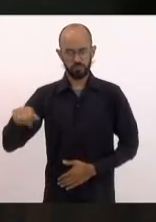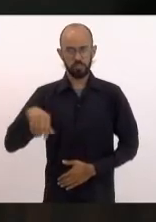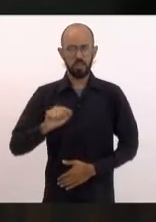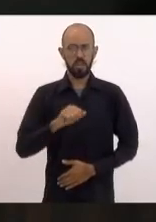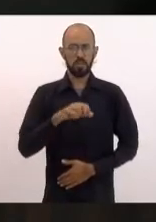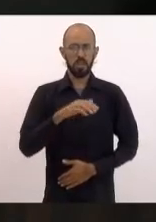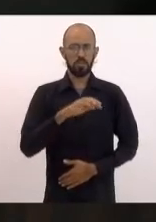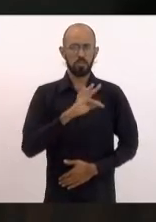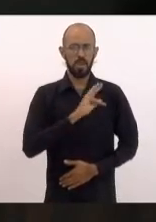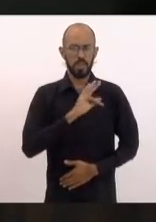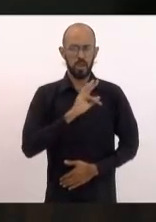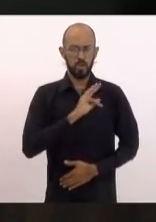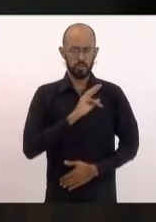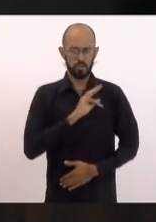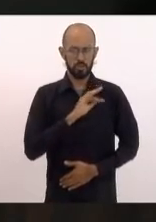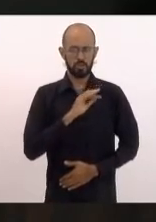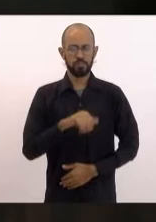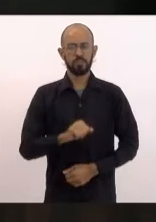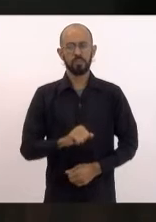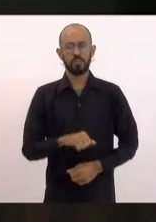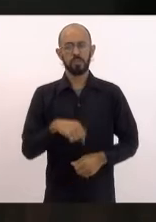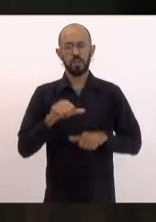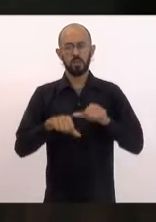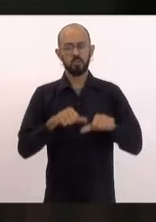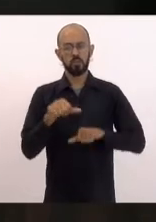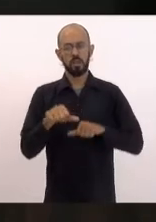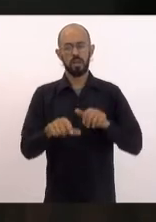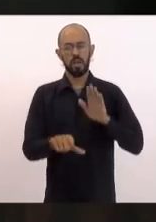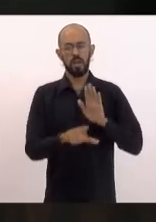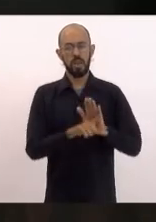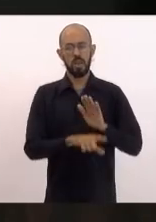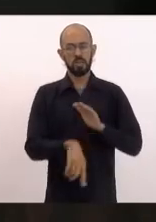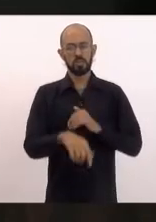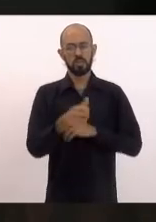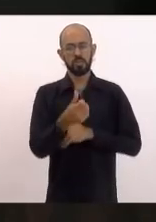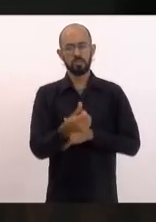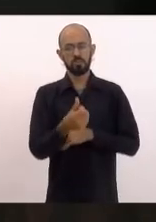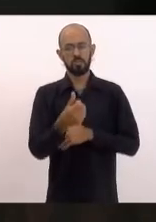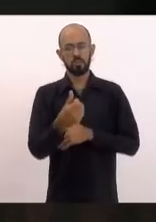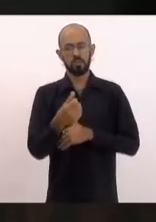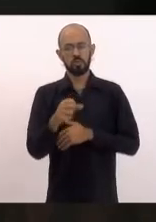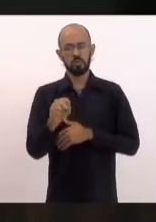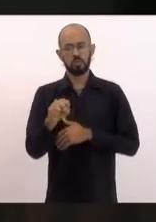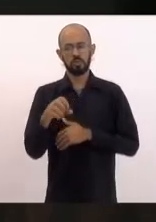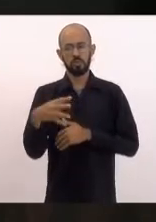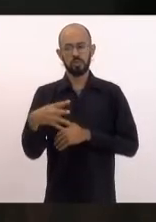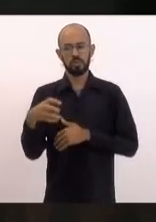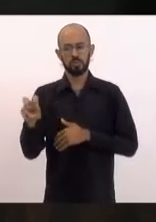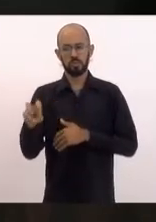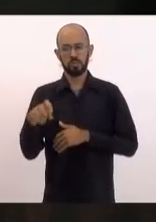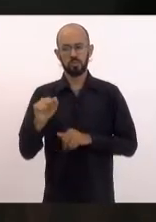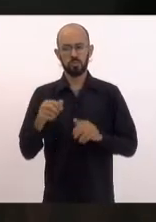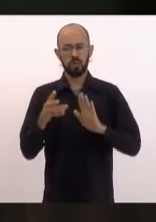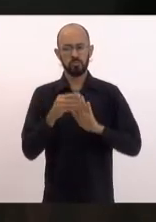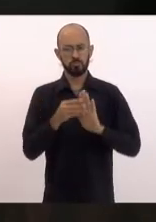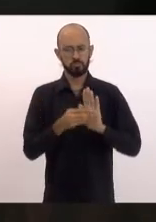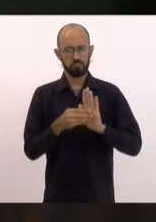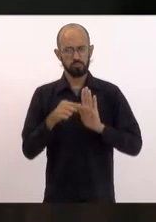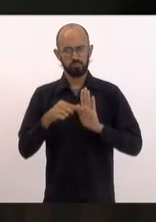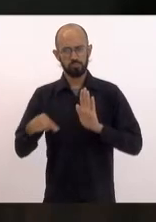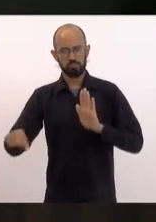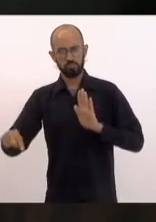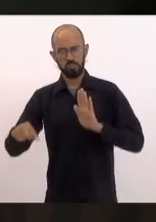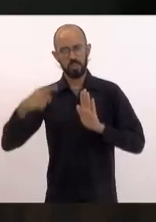Rocha, que altera a Lei 5.645, de 6 de janeiro de 2010, para incluir no calendário de datas comemorativas a Semana